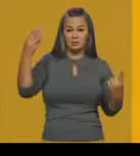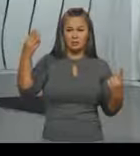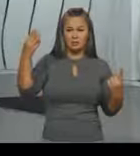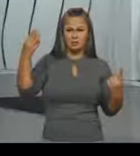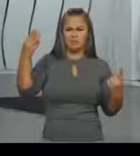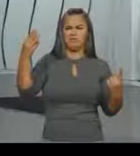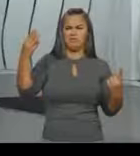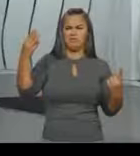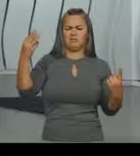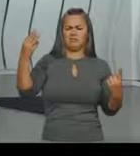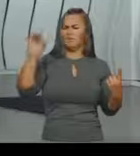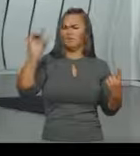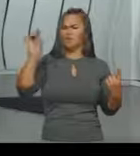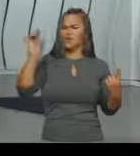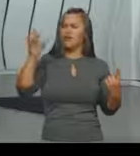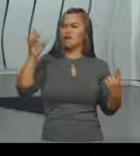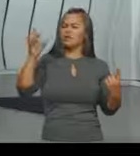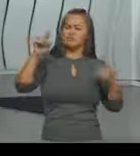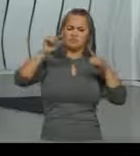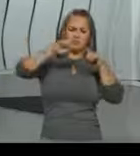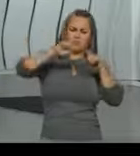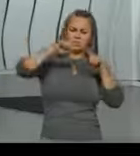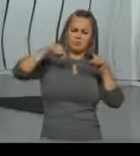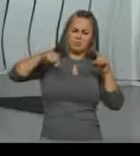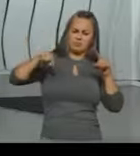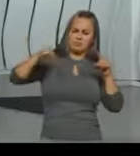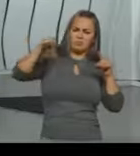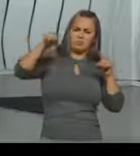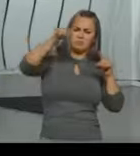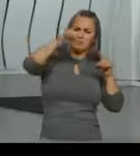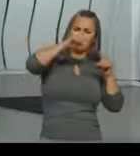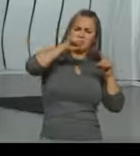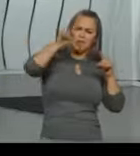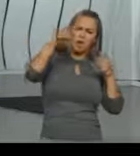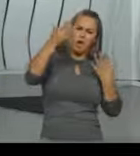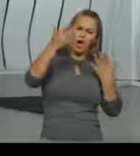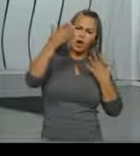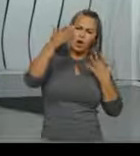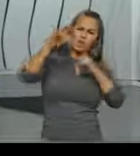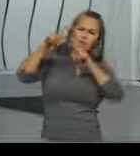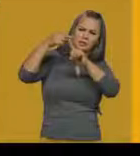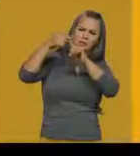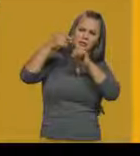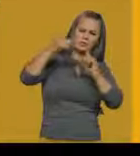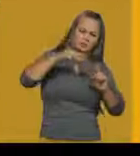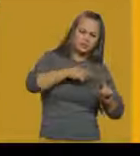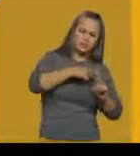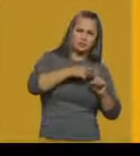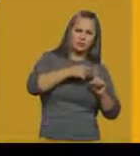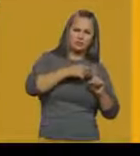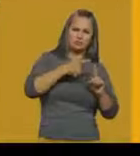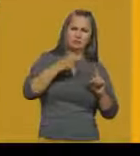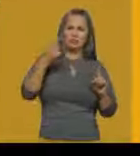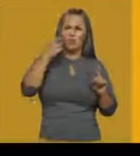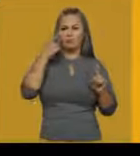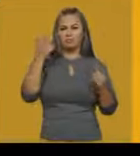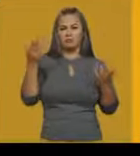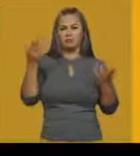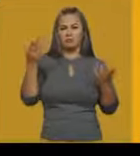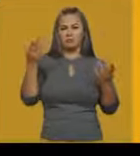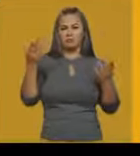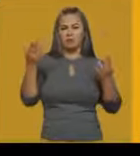Uai, só isso? É. Olha só, 1 sobre 2, aqui eu tenho 1, então aqui eu tenho que ter 2. E aqui? Aqui eu tenho que ter 3.